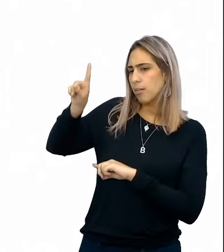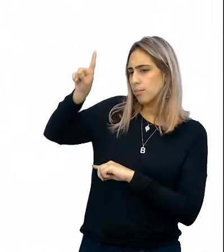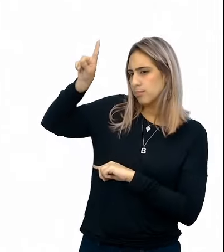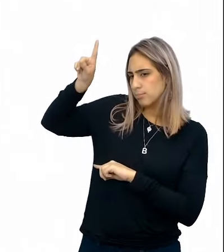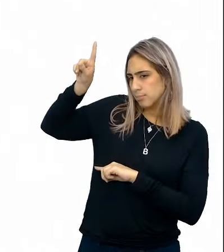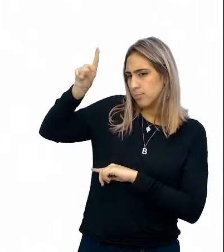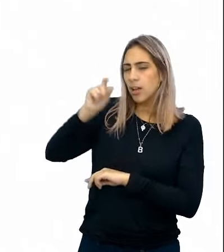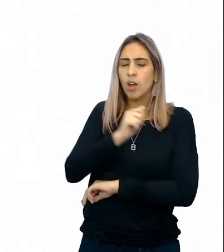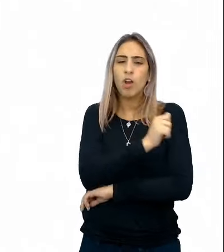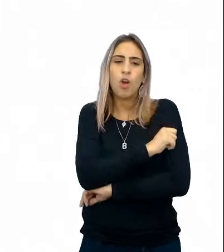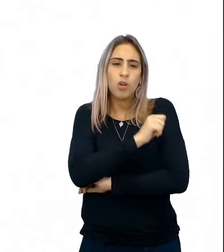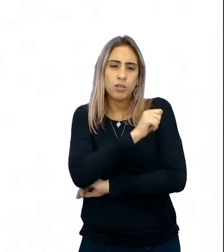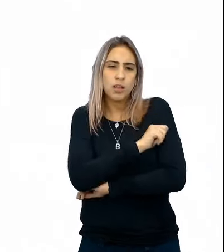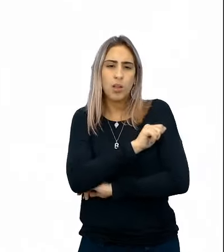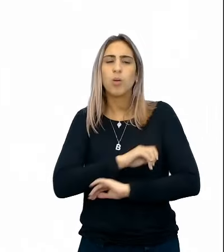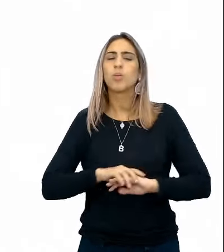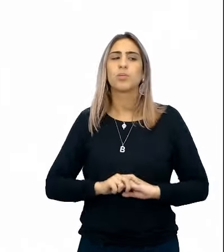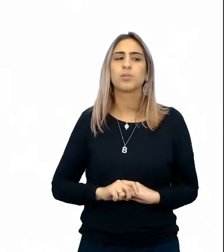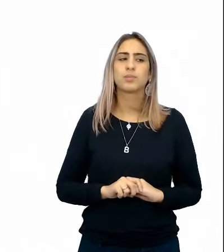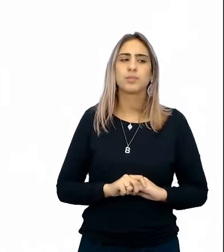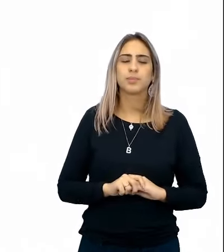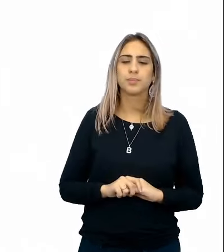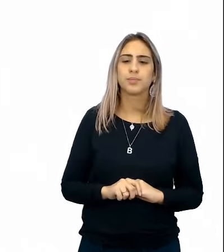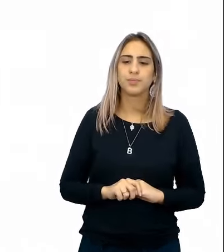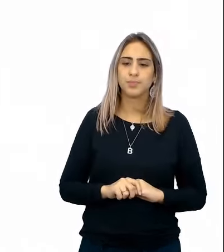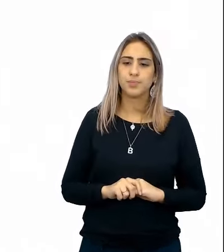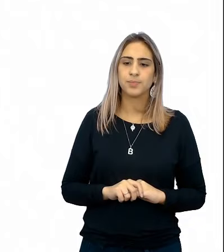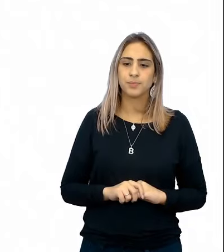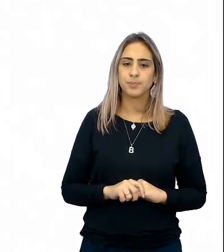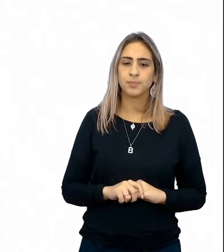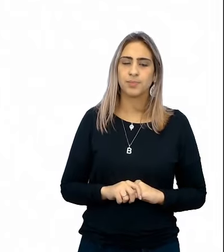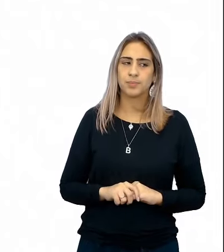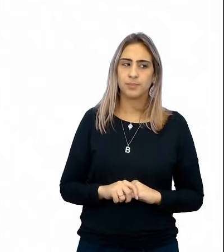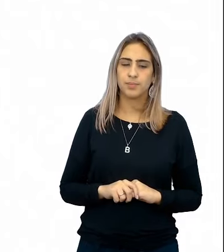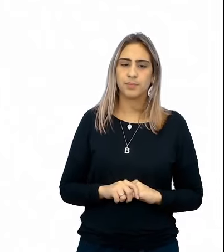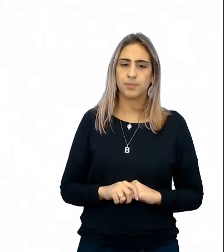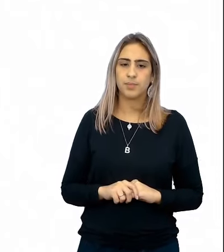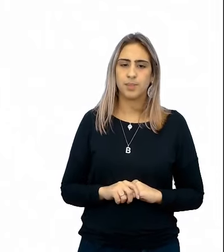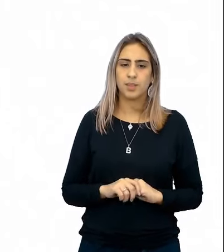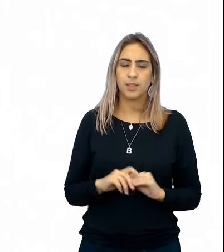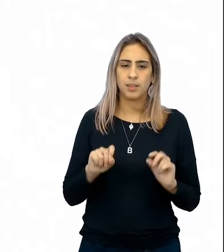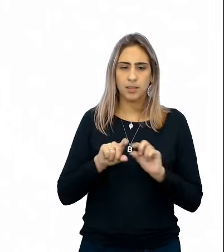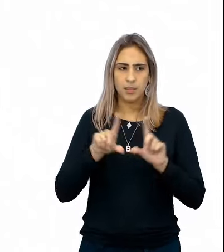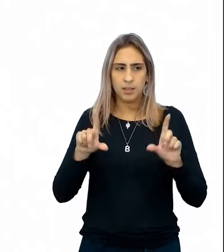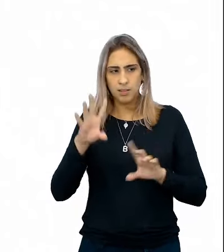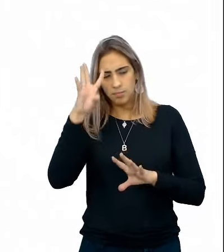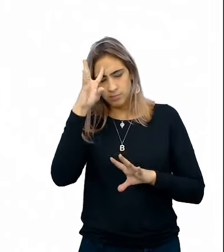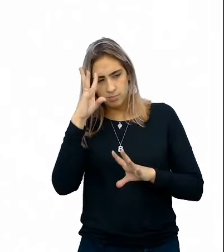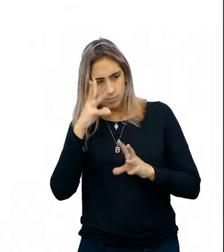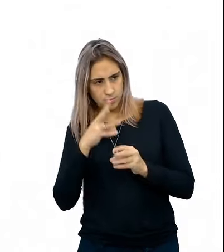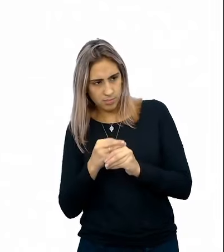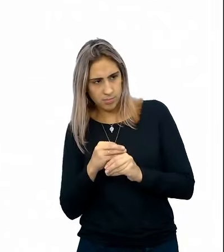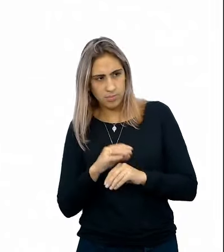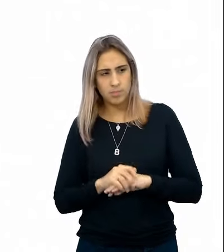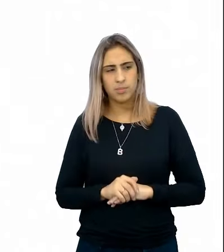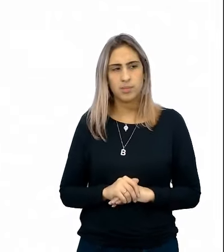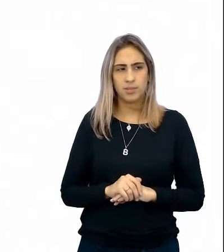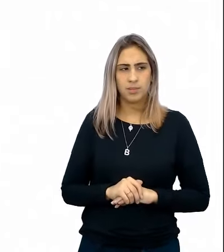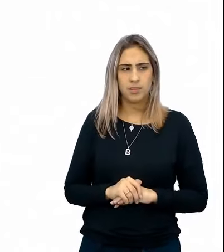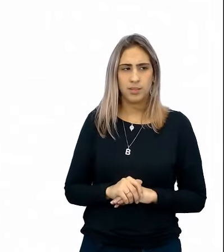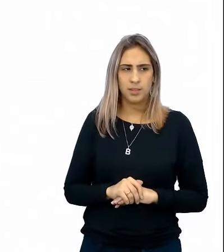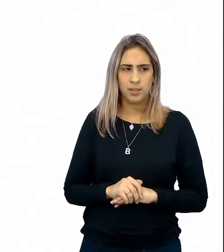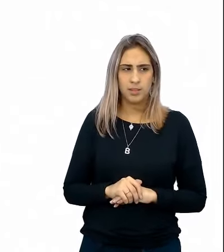estudantes olham diariamente, e para isso eles sabem ler coluna, eles sabem ler linha? É o